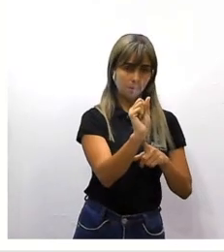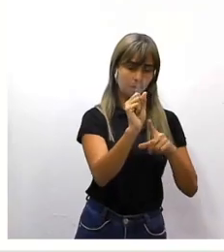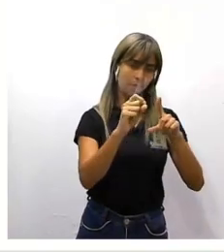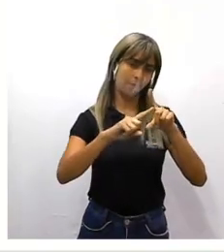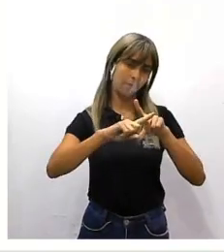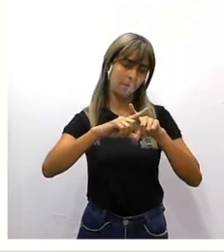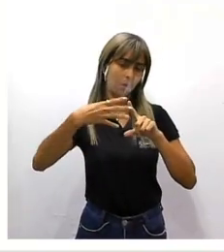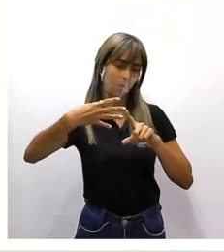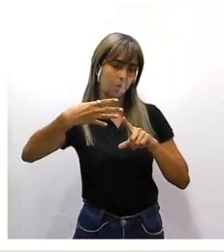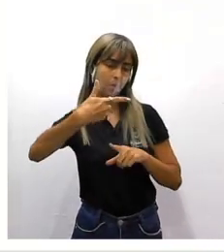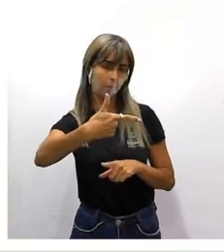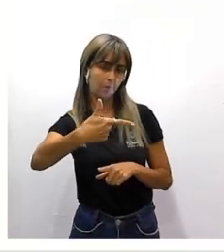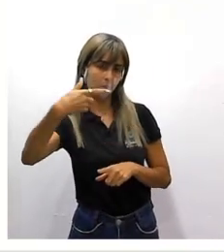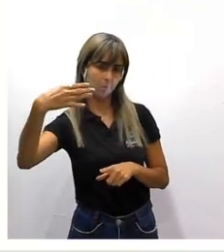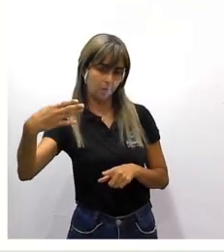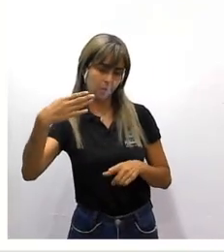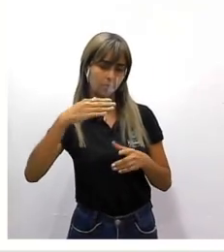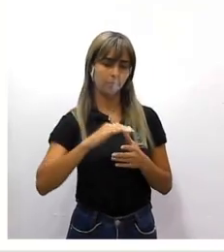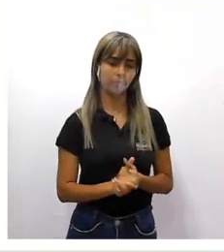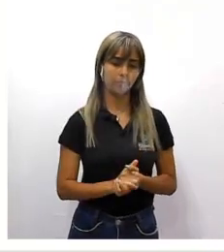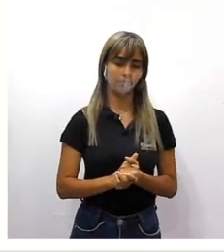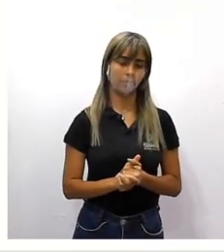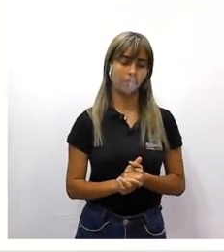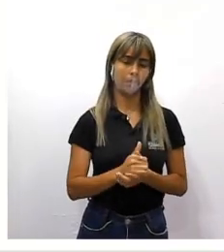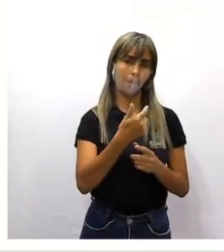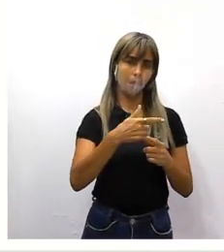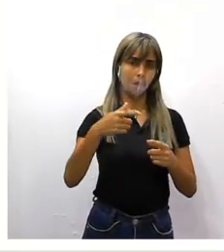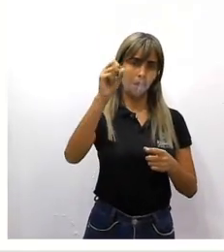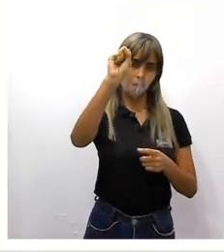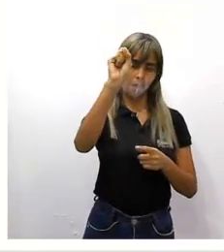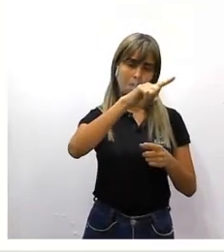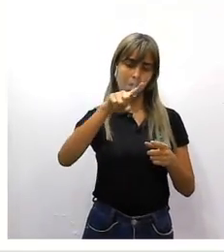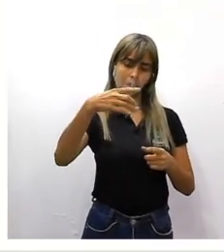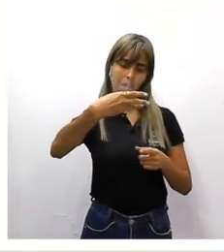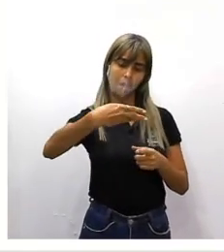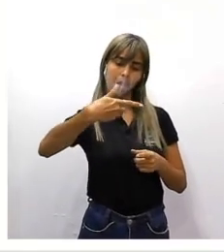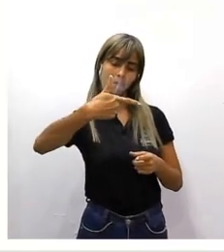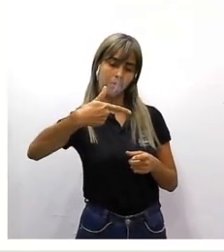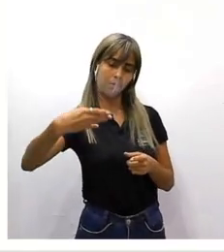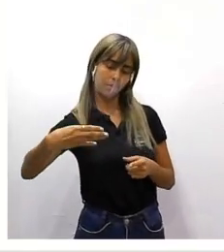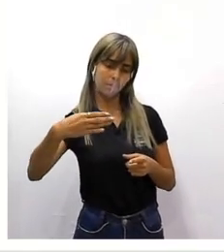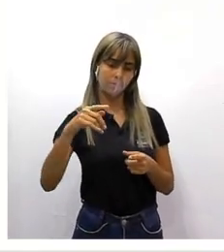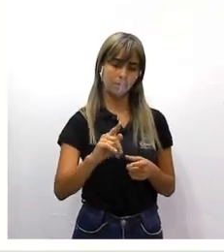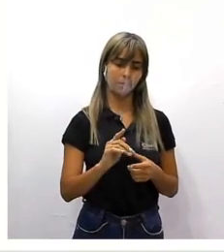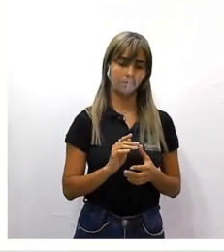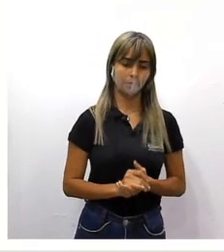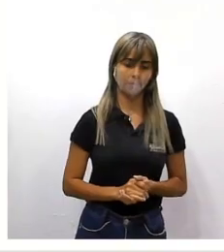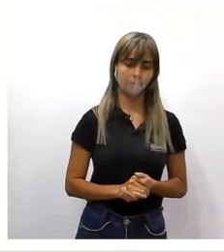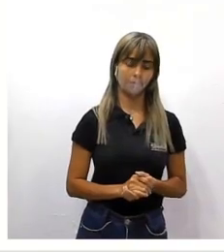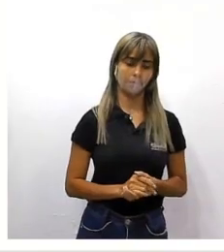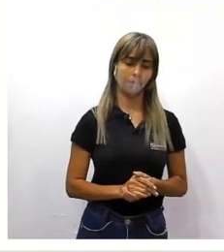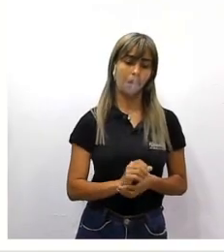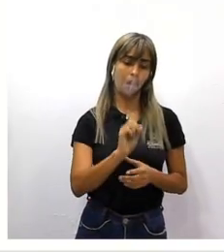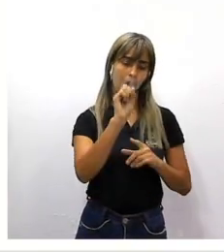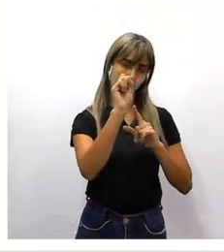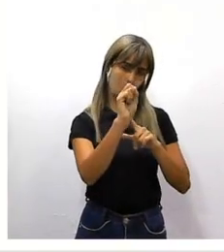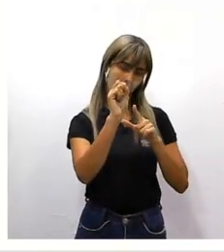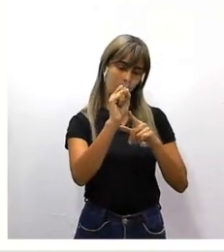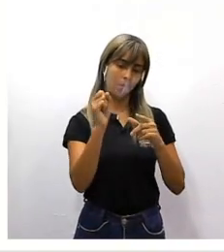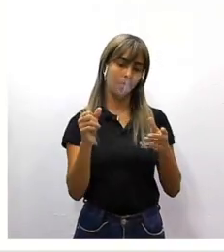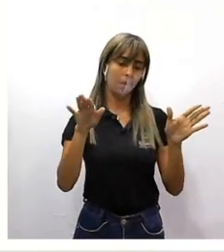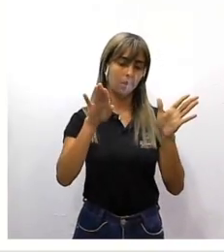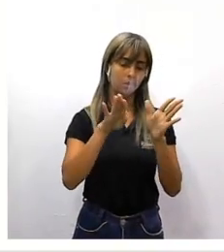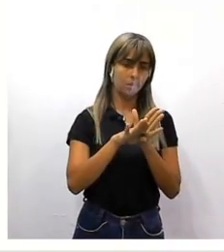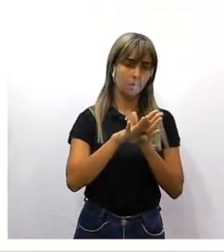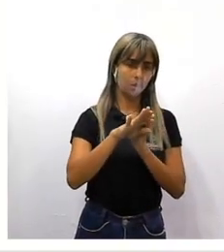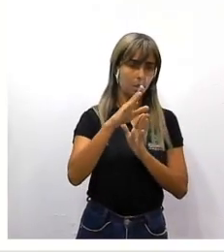4, 24. Então, eu multipliquei por 4 embaixo, eu tenho que multiplicar por 4 em cima. E o 8, para chegar em